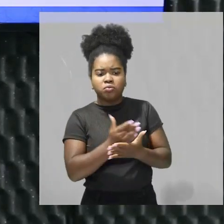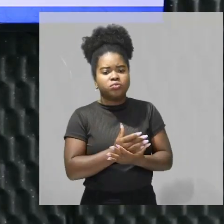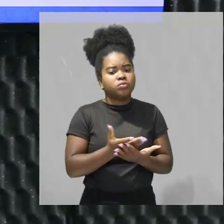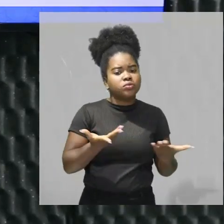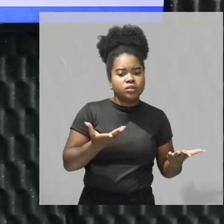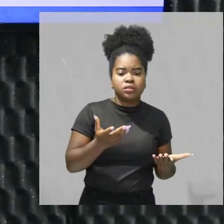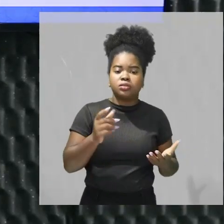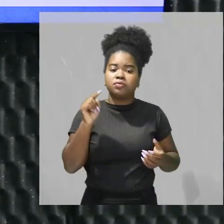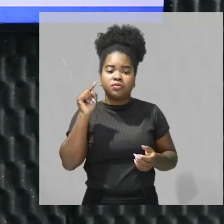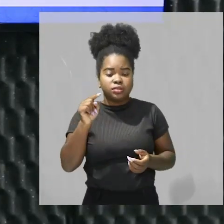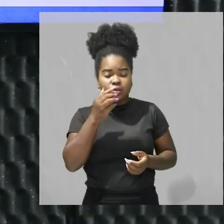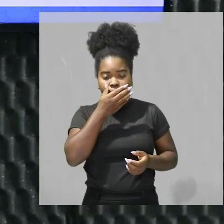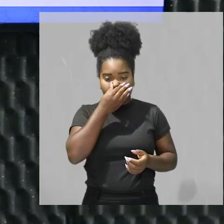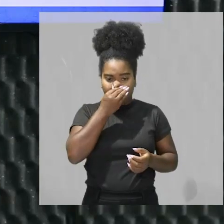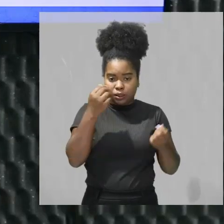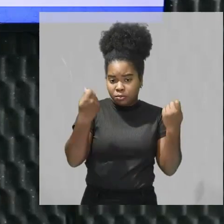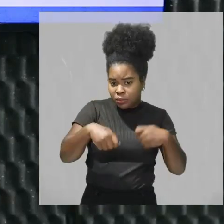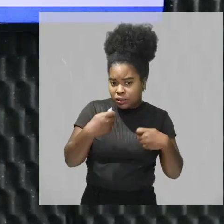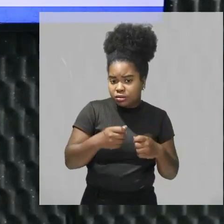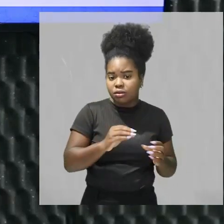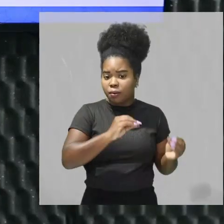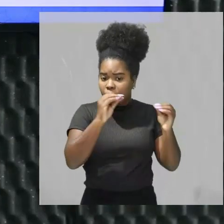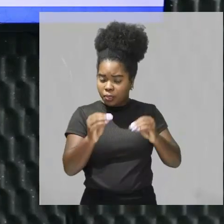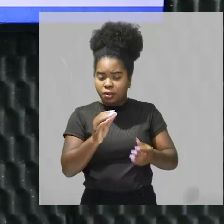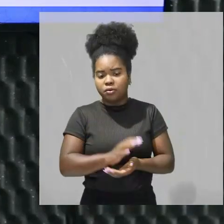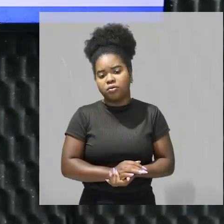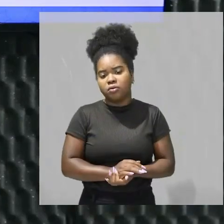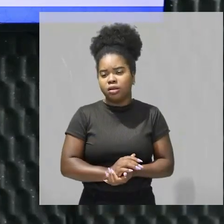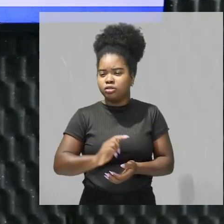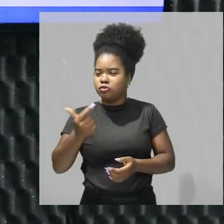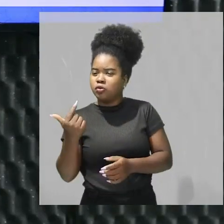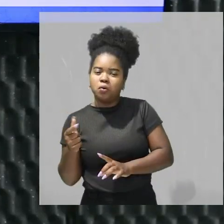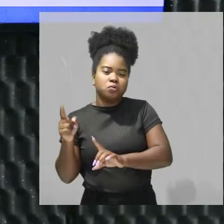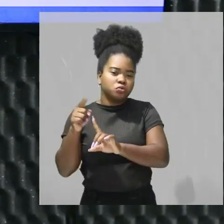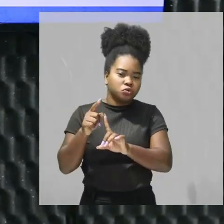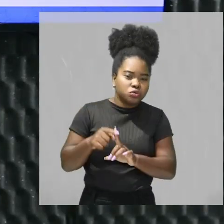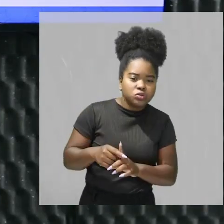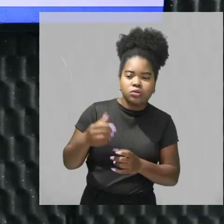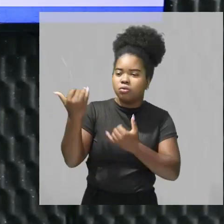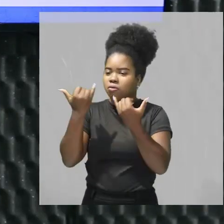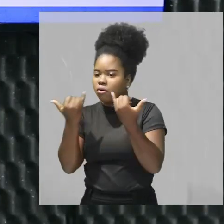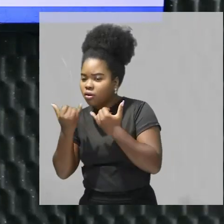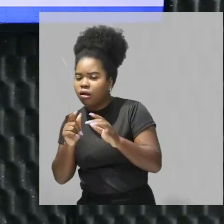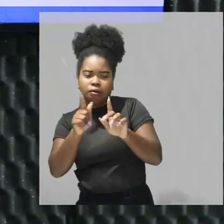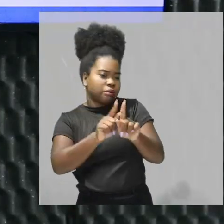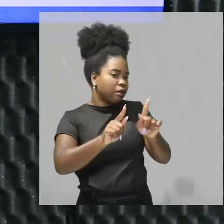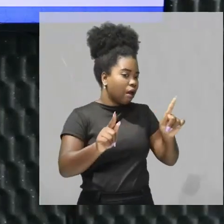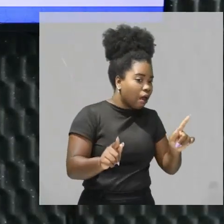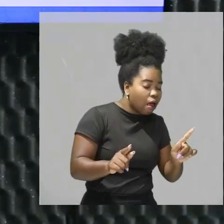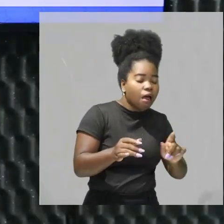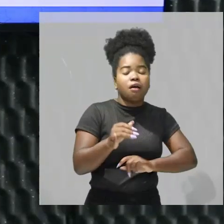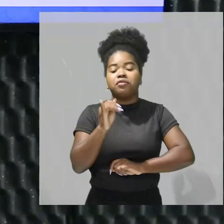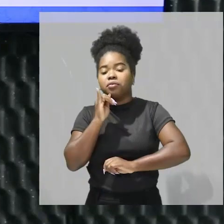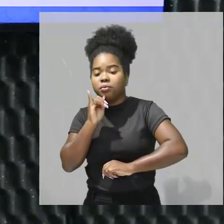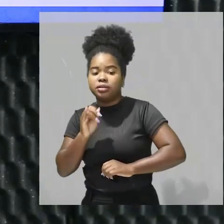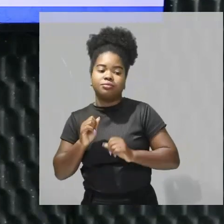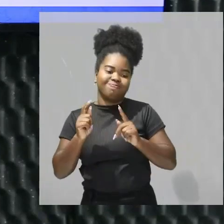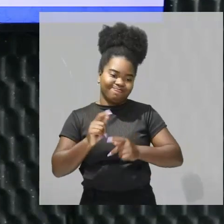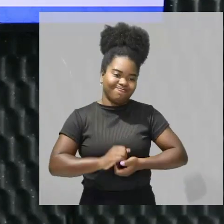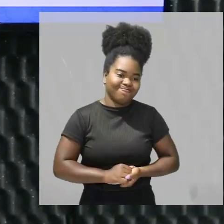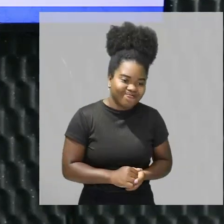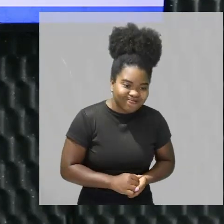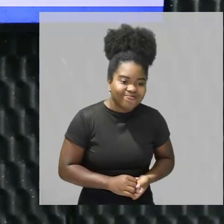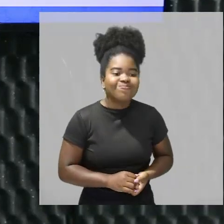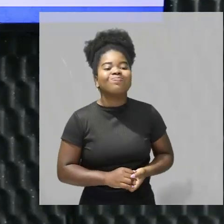forma implícita, né? Você vai falar de outra maneira, através dos dados, através dos argumentos.